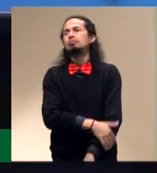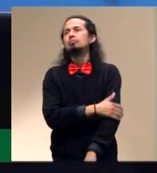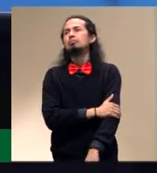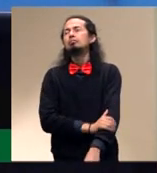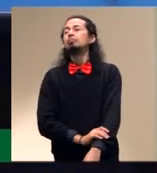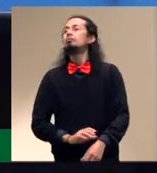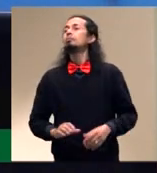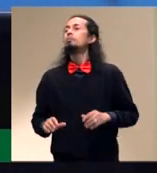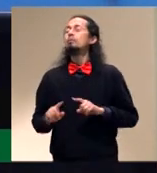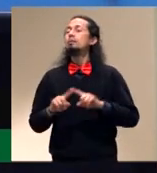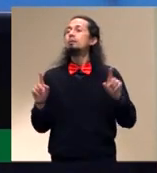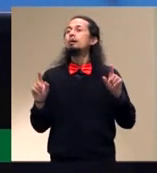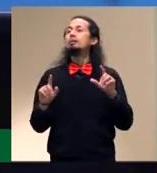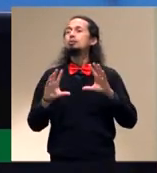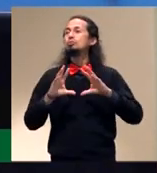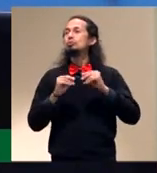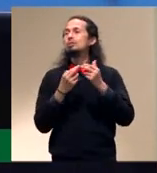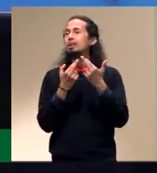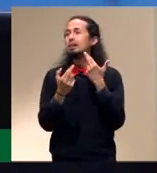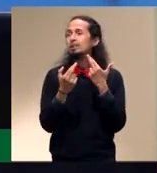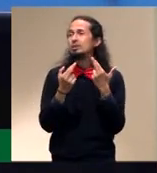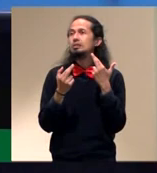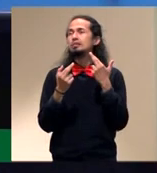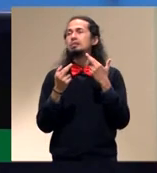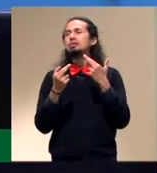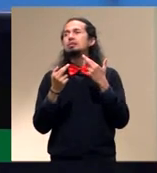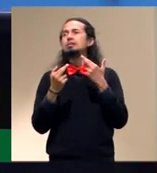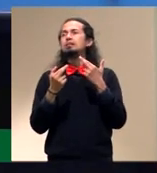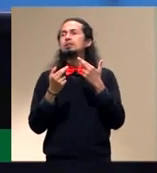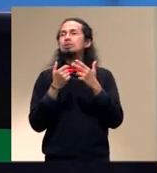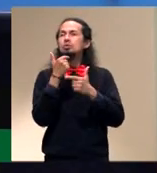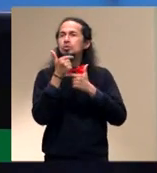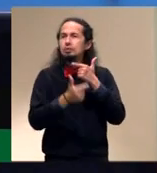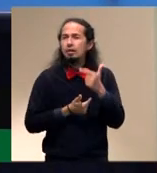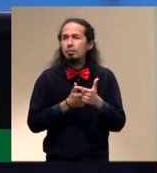do que envolvia toda a efetivação dessa função